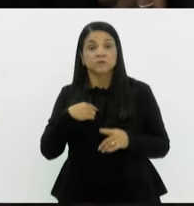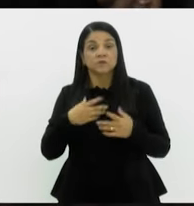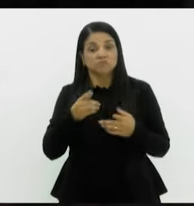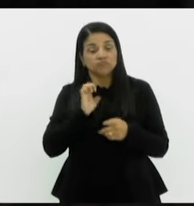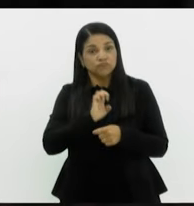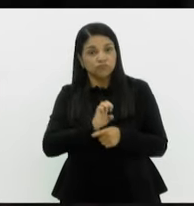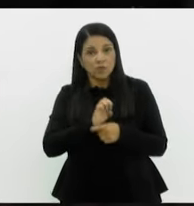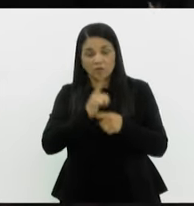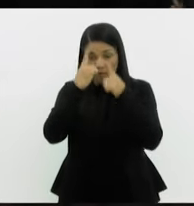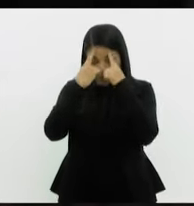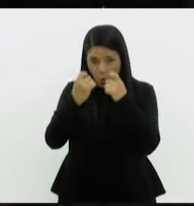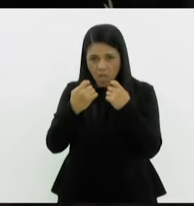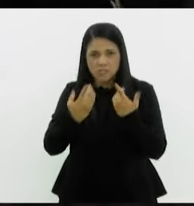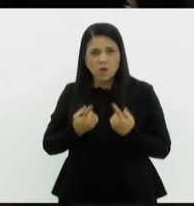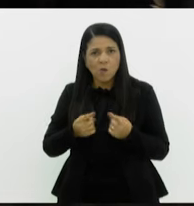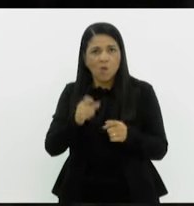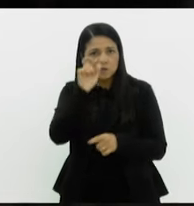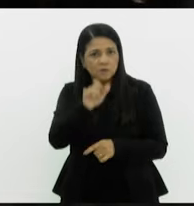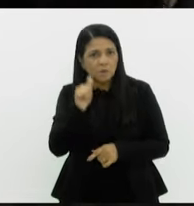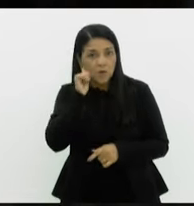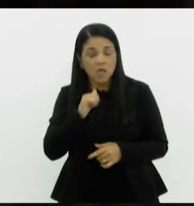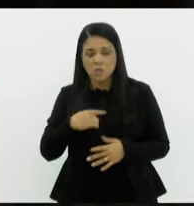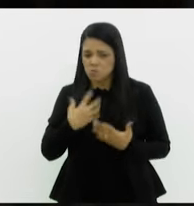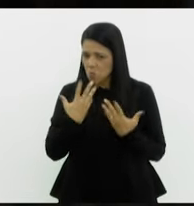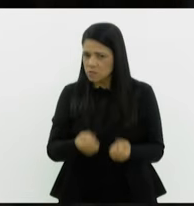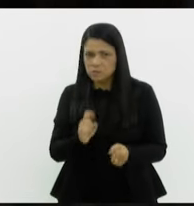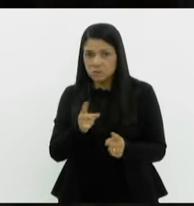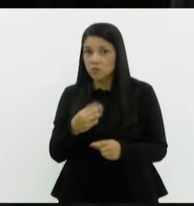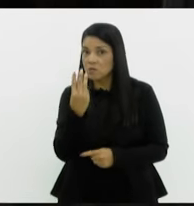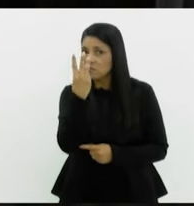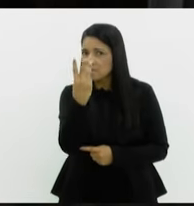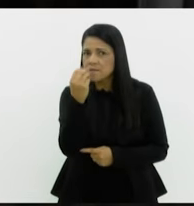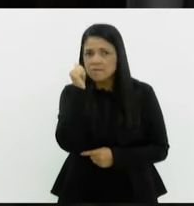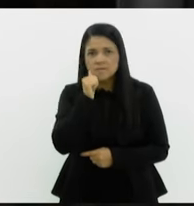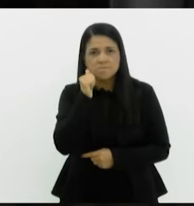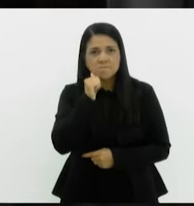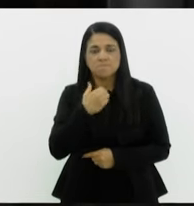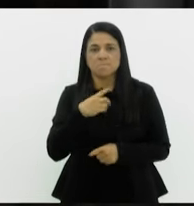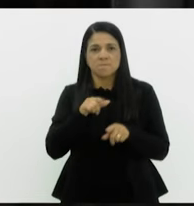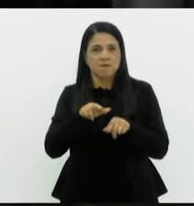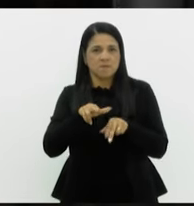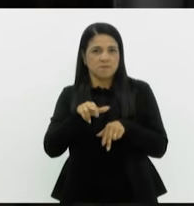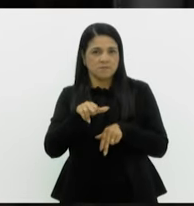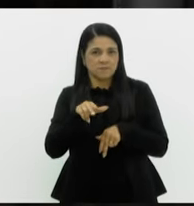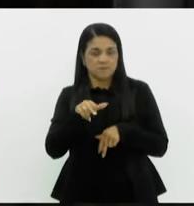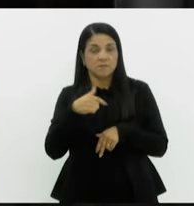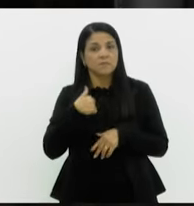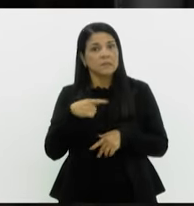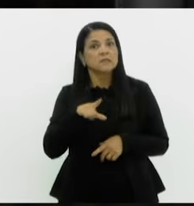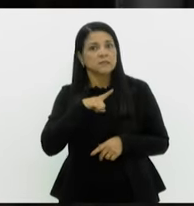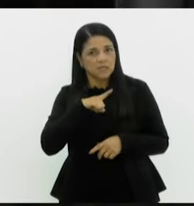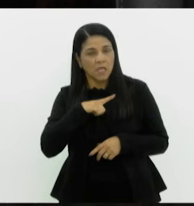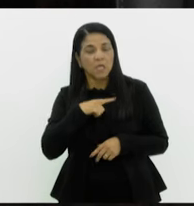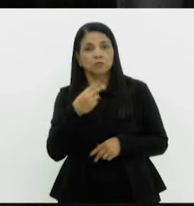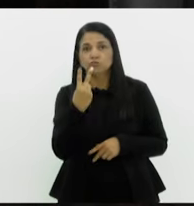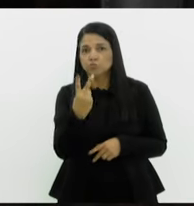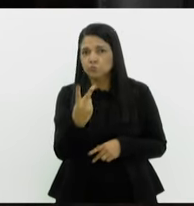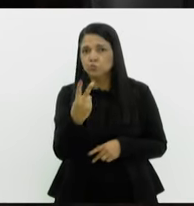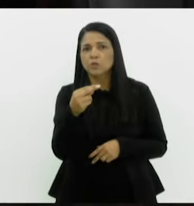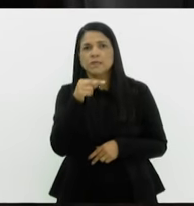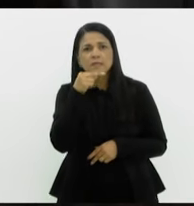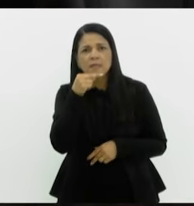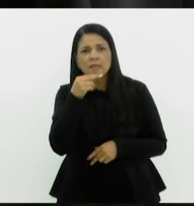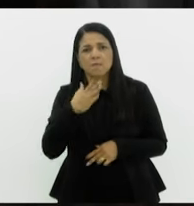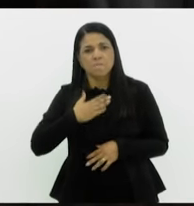que eu não admito isso. Eu tenho 3 irmãs, tá? Tenho também netas do meu irmão. Eu acho